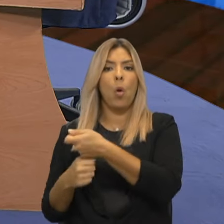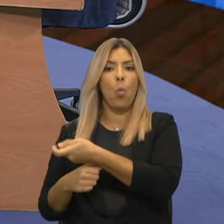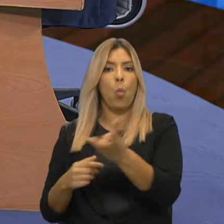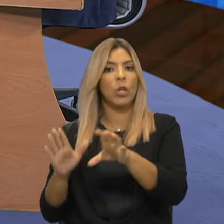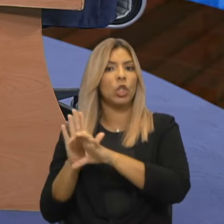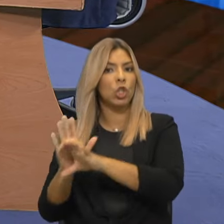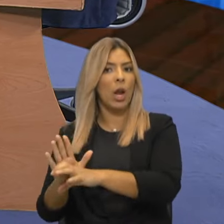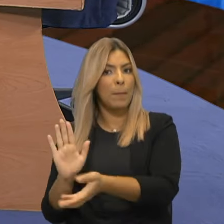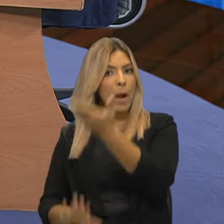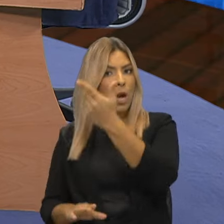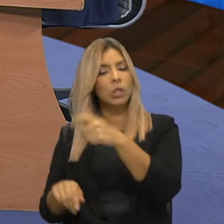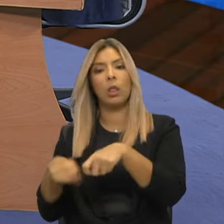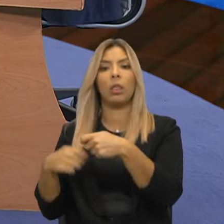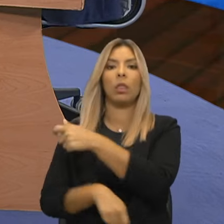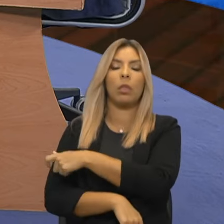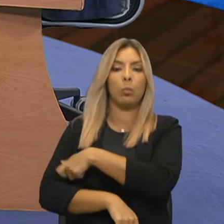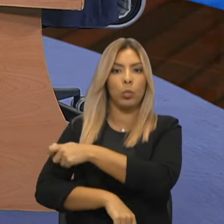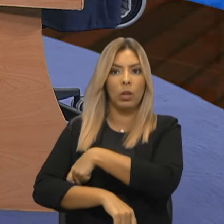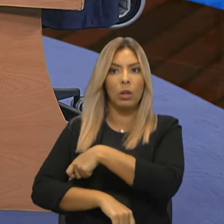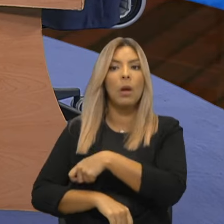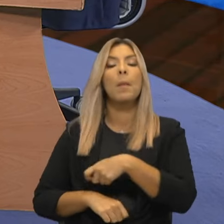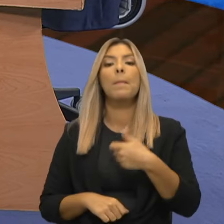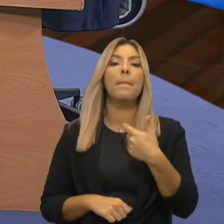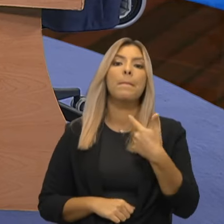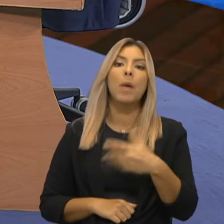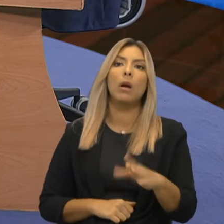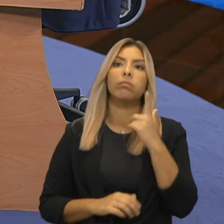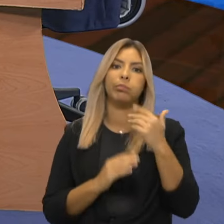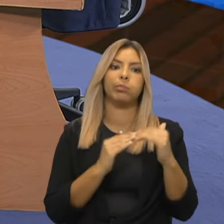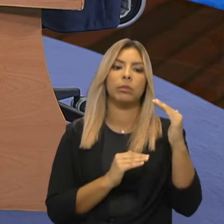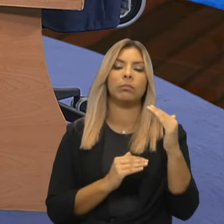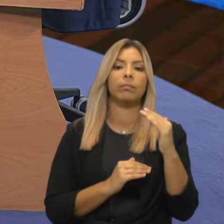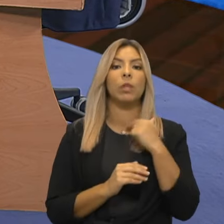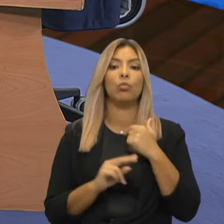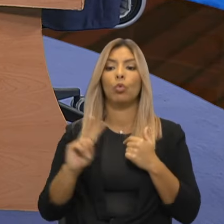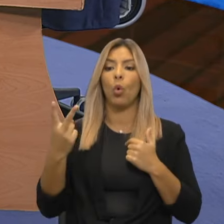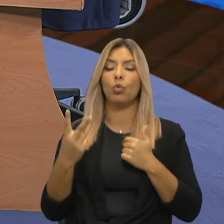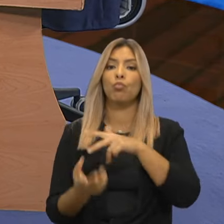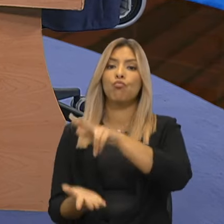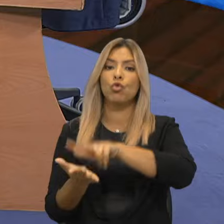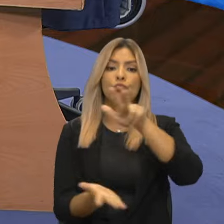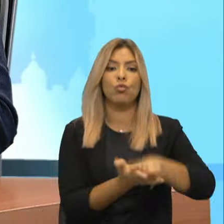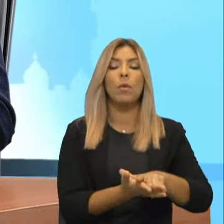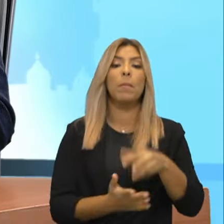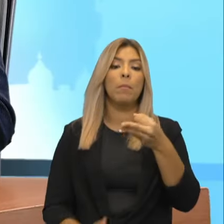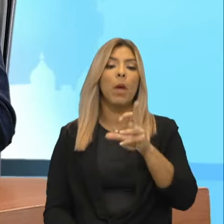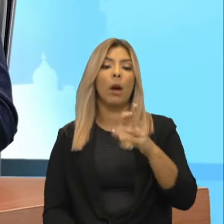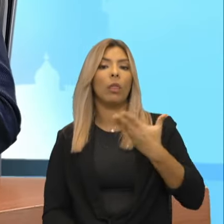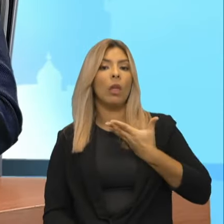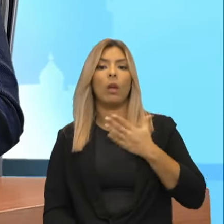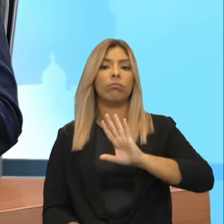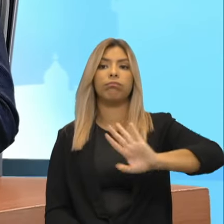queda, Cavaco Silva, entre aspas, vitimizou a sua posição política e conseguiu 2 maiorias absolutas. E o PRD